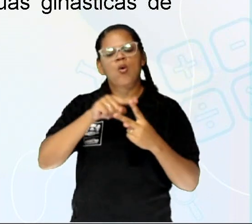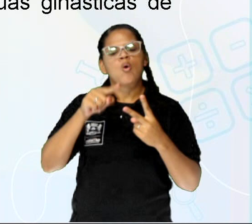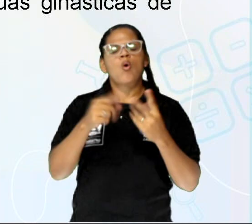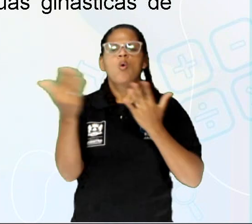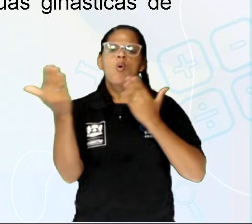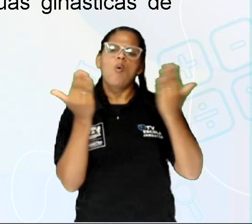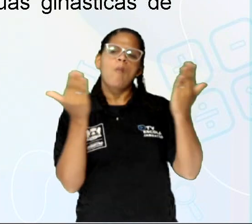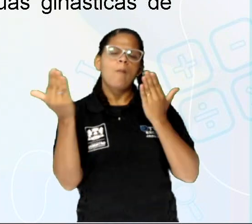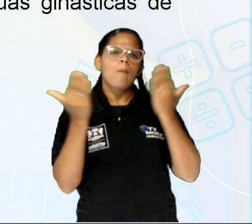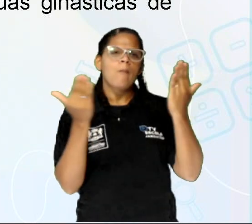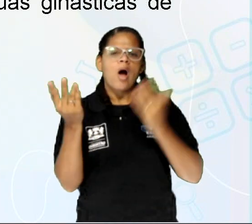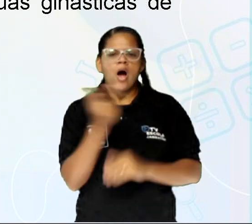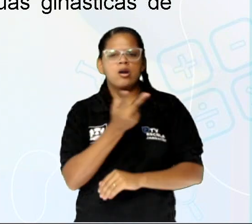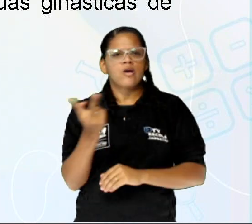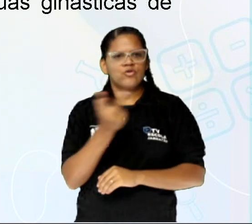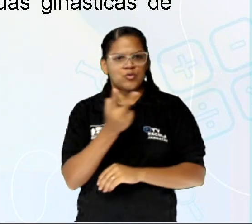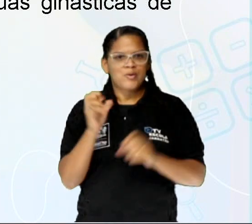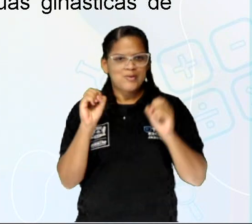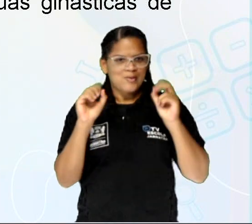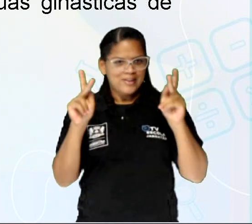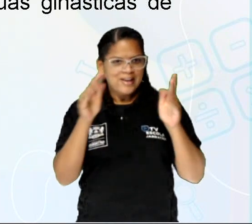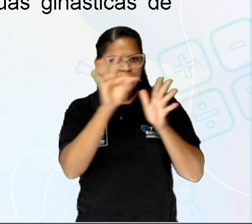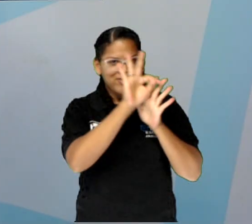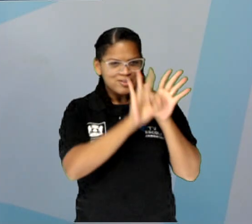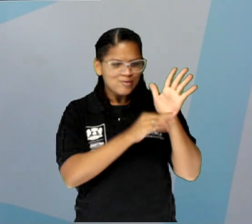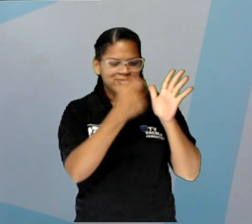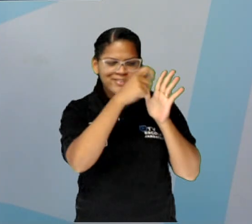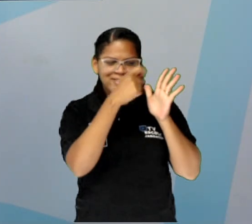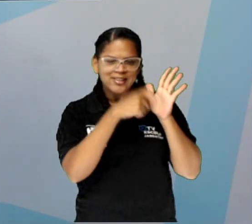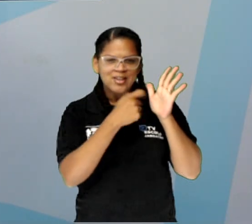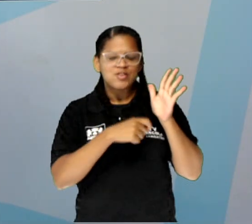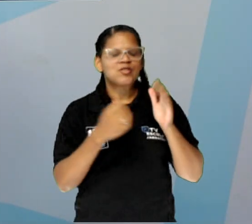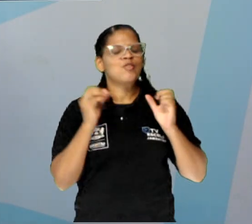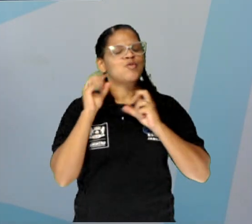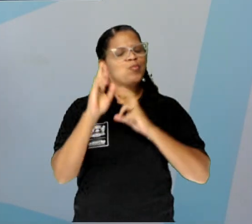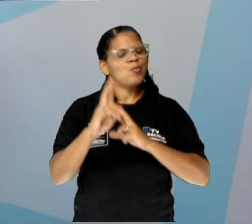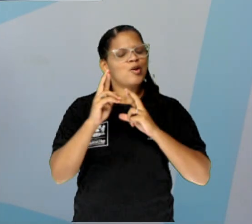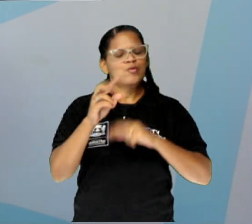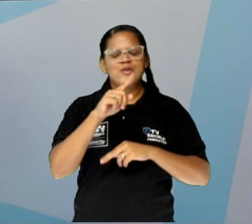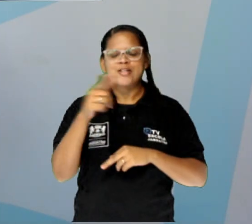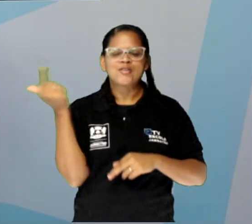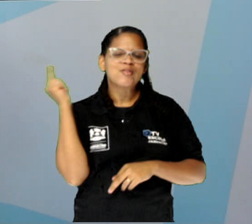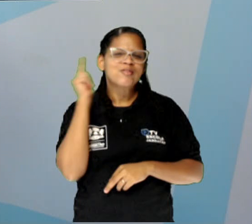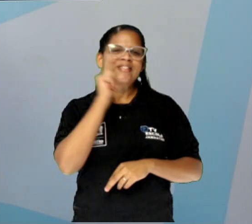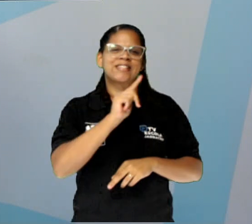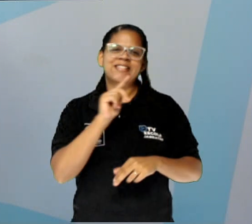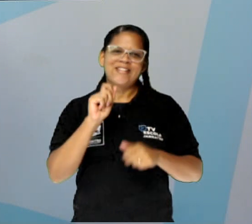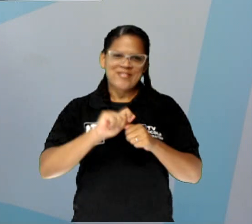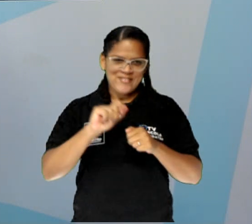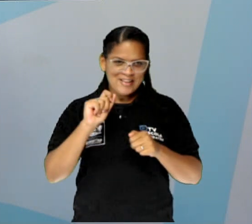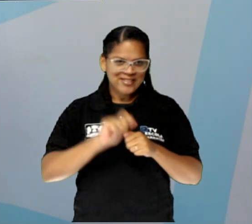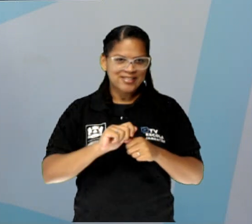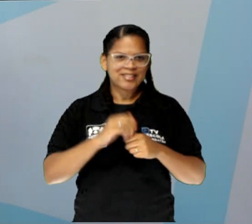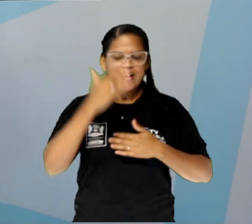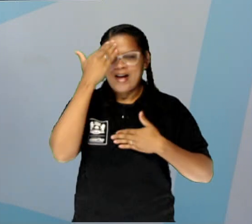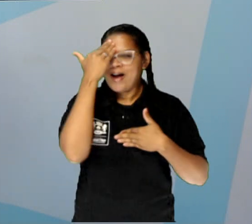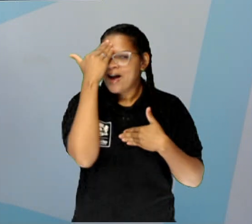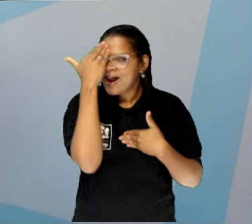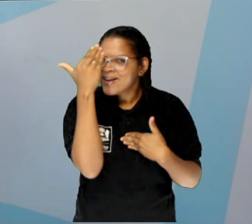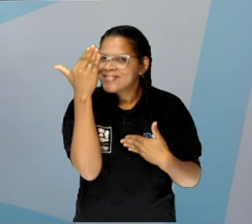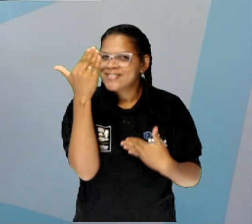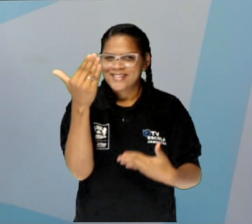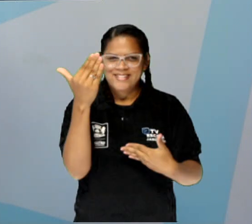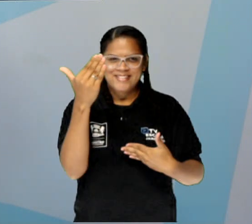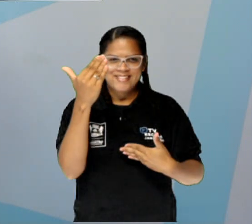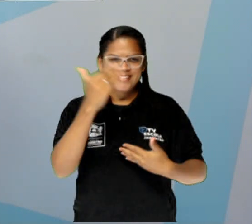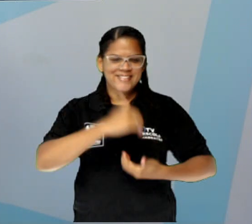a ginástica funcional. Espero que vocês consigam fazer tudo isso. Eu agradeço e muito obrigado.